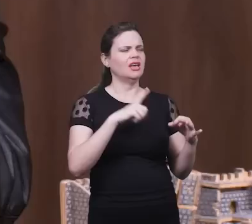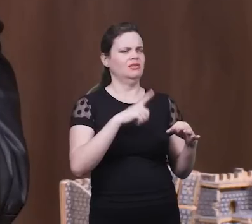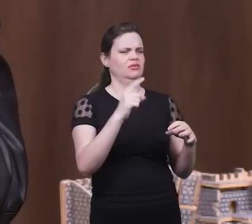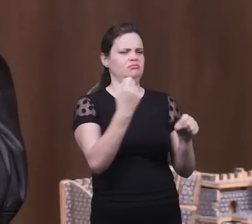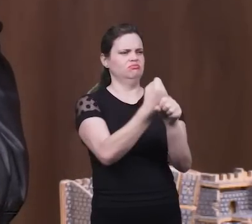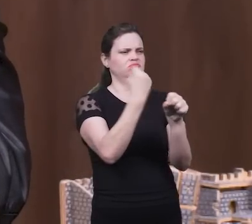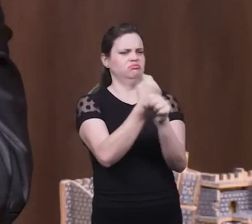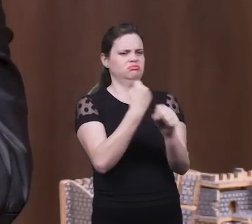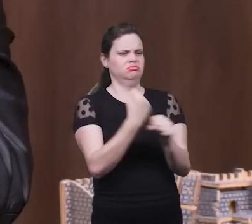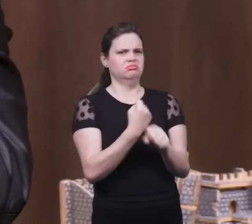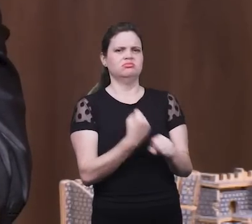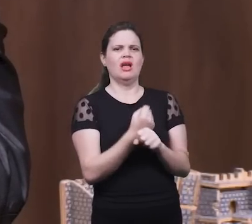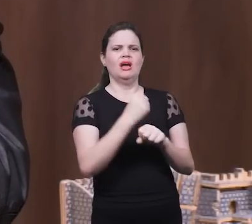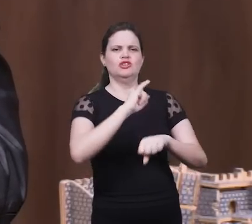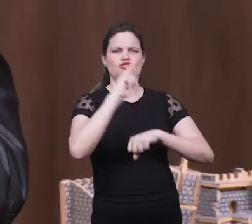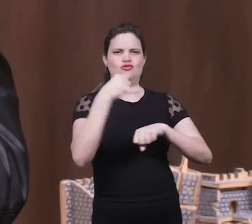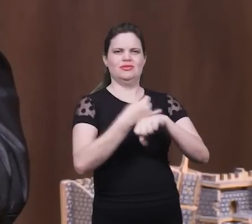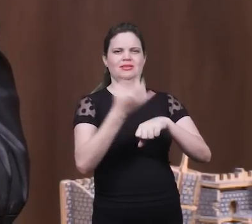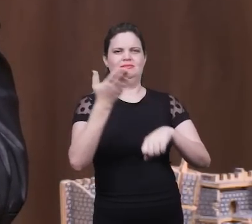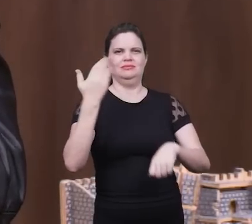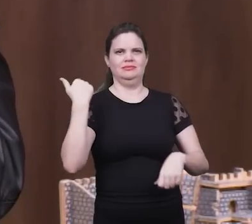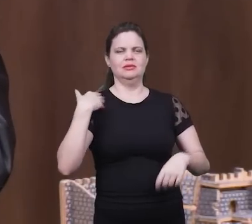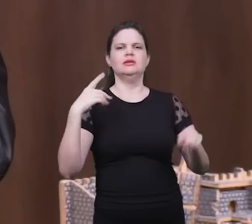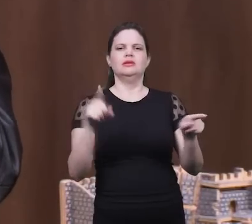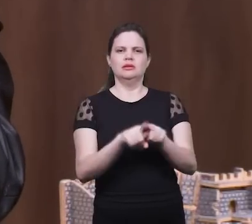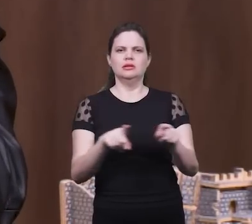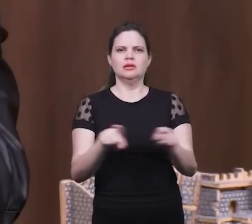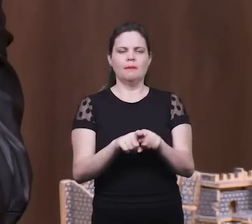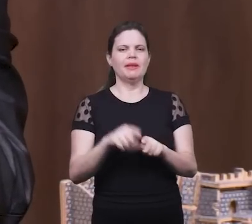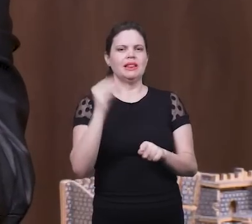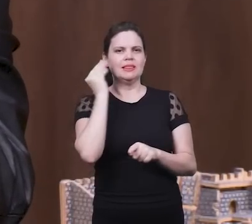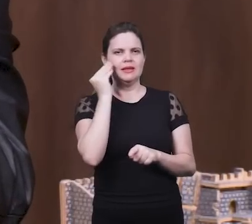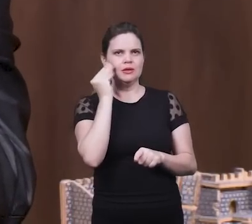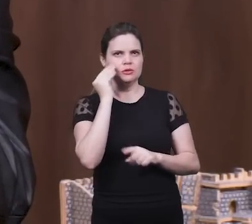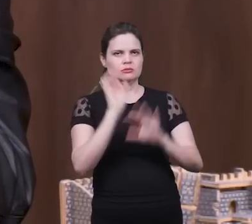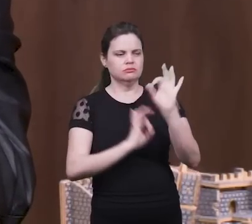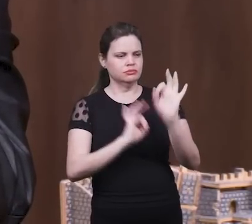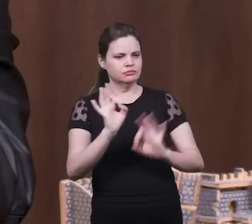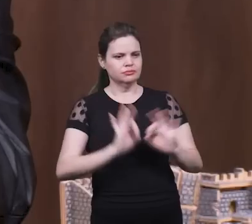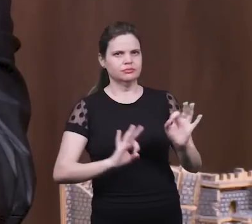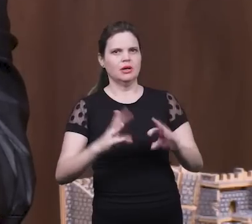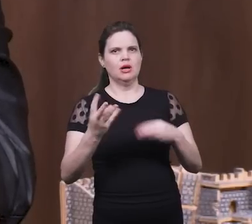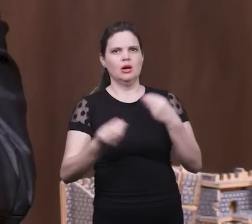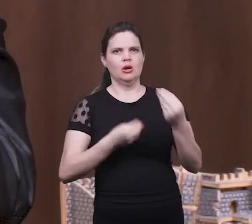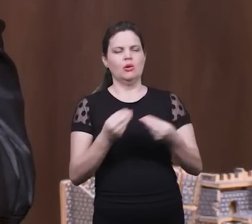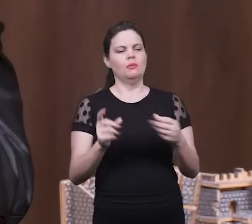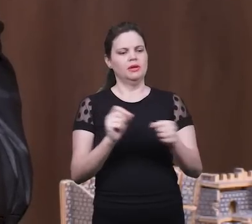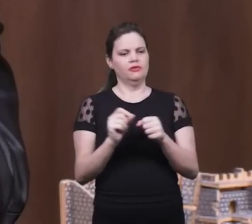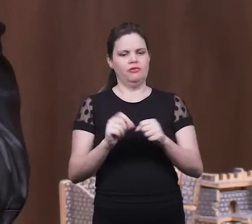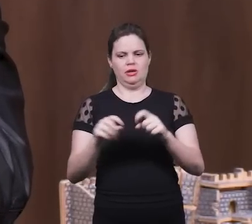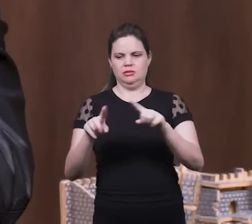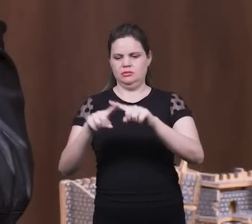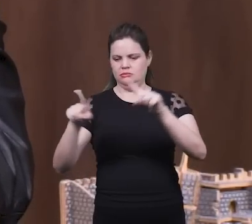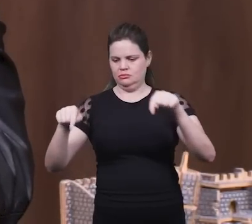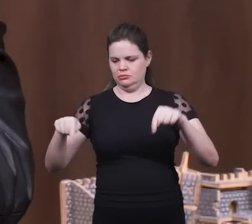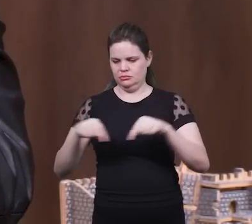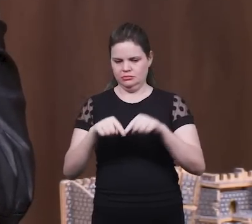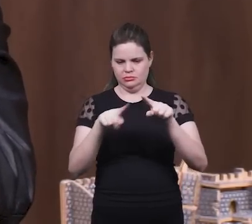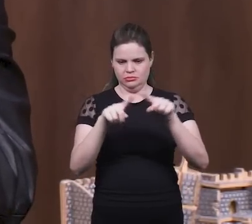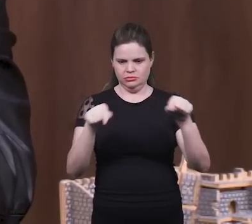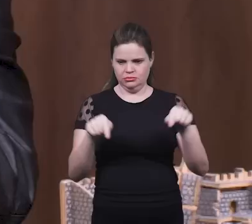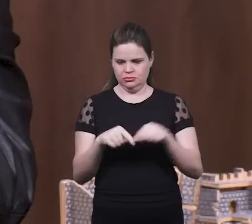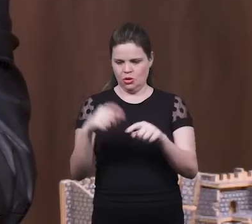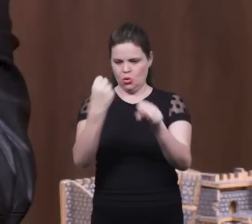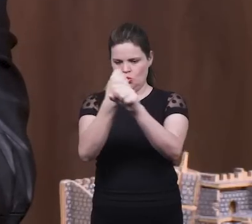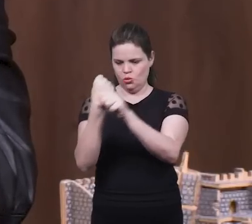antiga, entende-se que ele também, pelo menos, reformulou, fez essa parte dos pórticos, né? Provavelmente, tudo